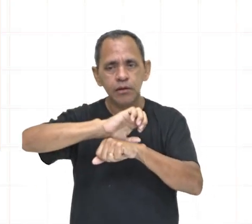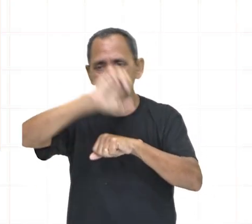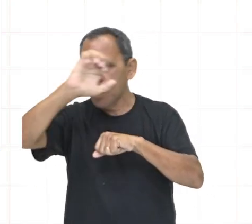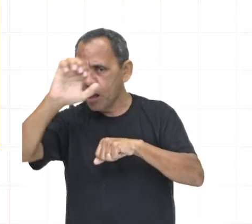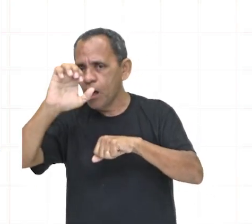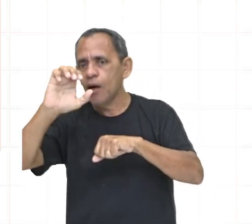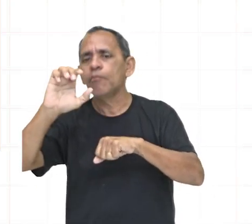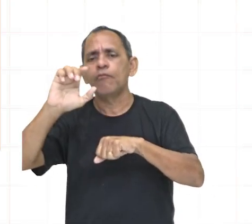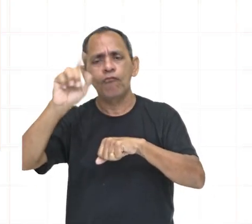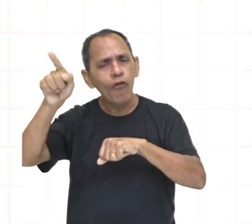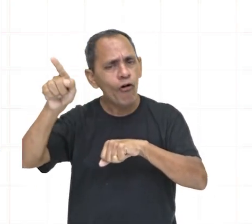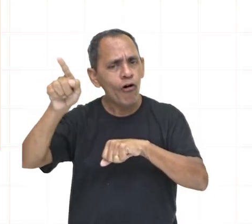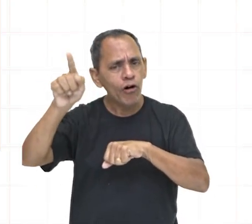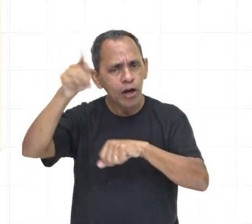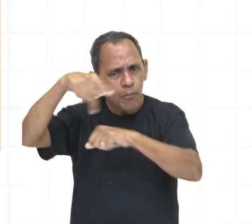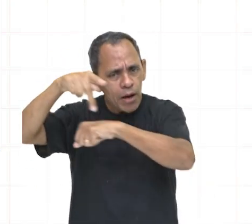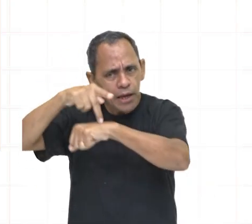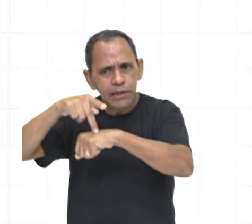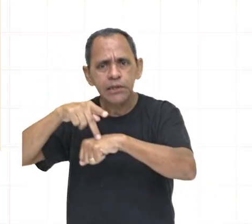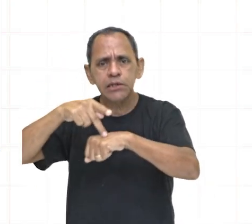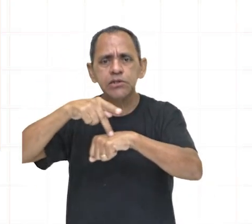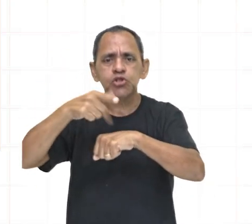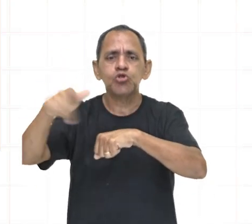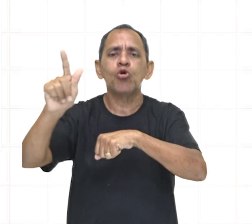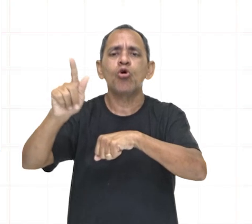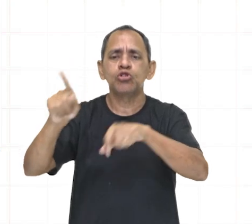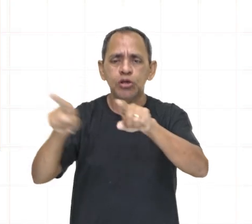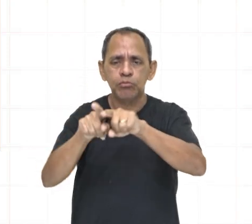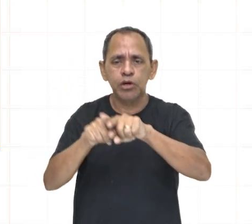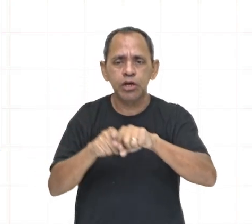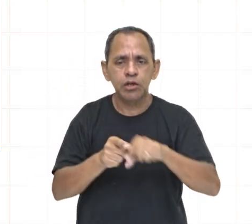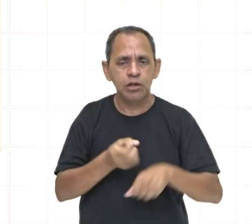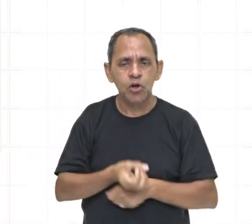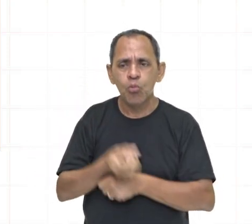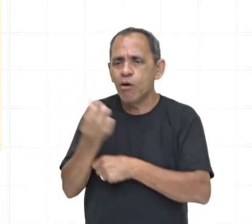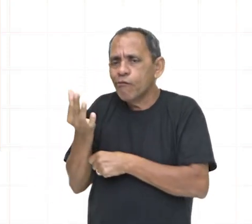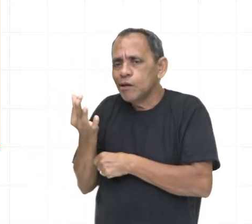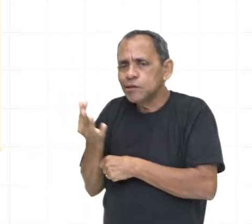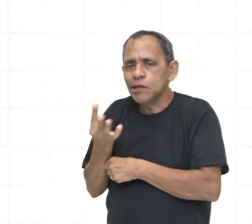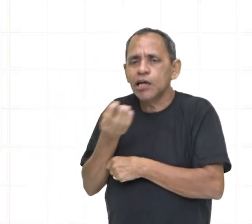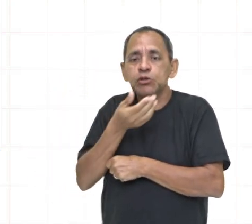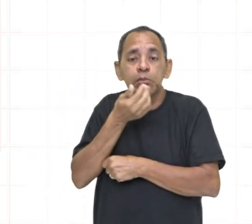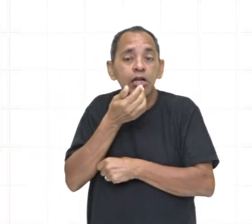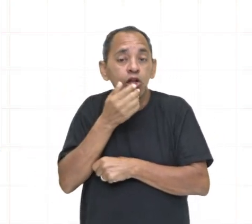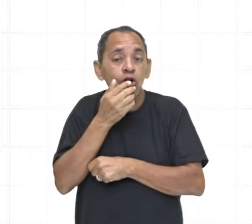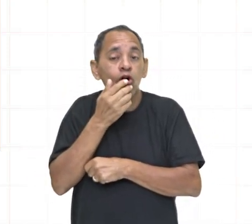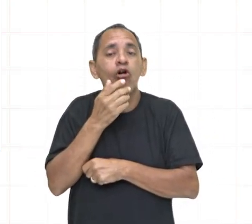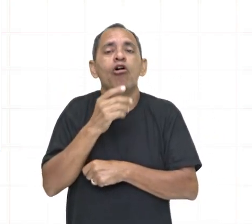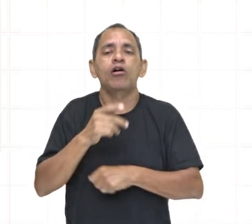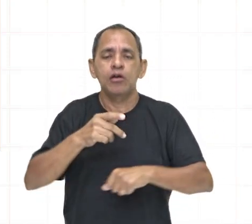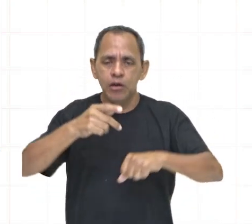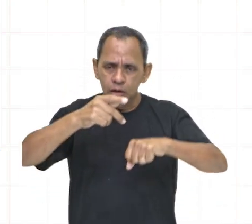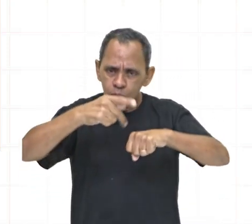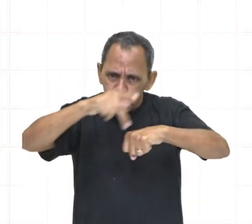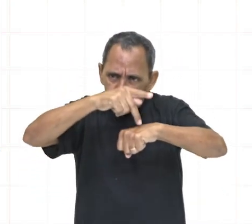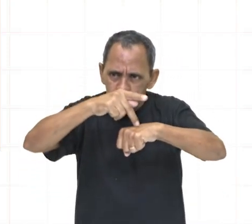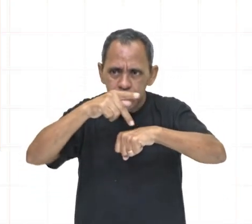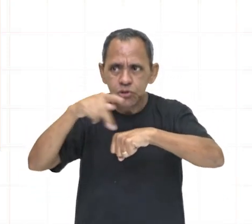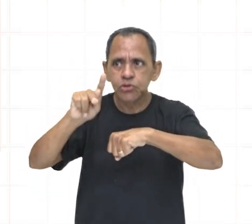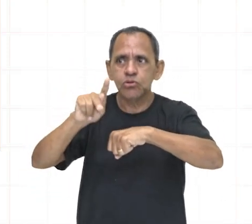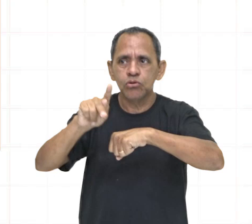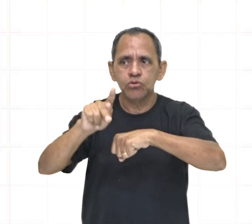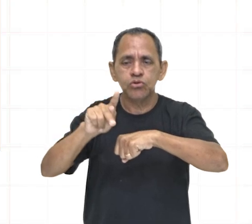uma qualidade maior, né, às vezes a qualidade aqui para a população, ela acaba ficando, mas por quê? Porque